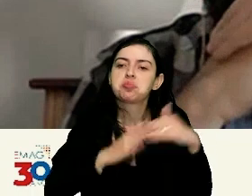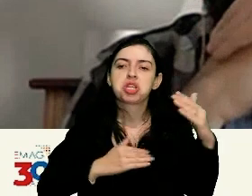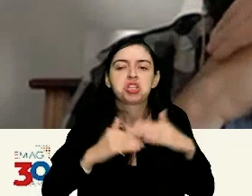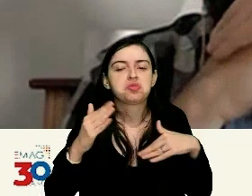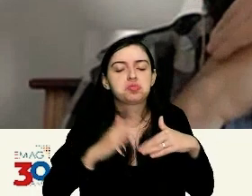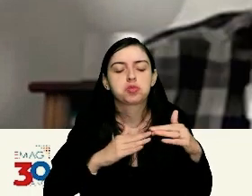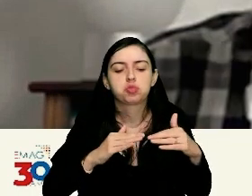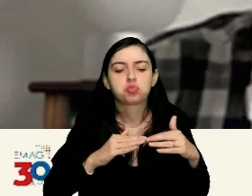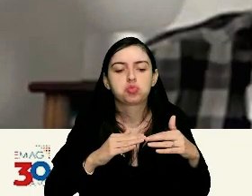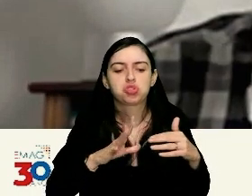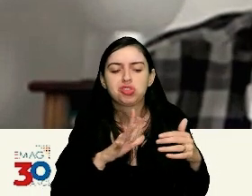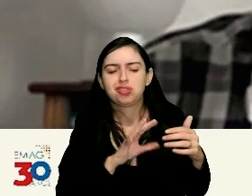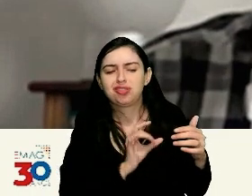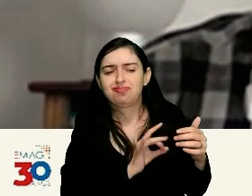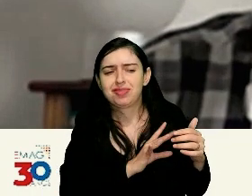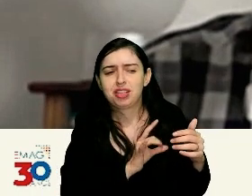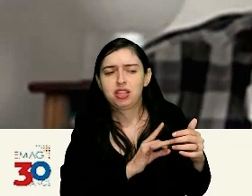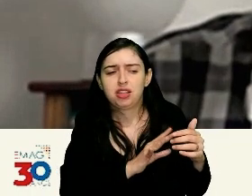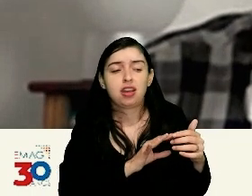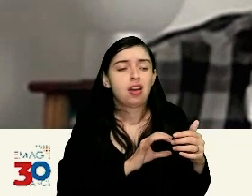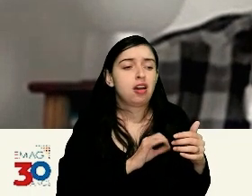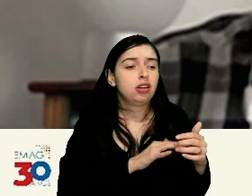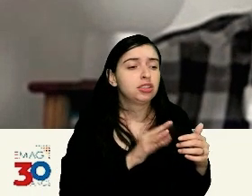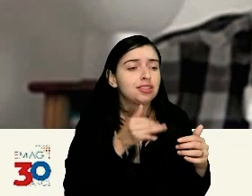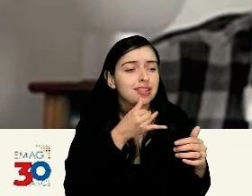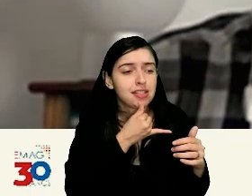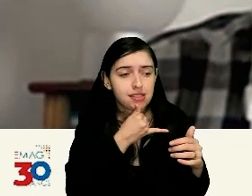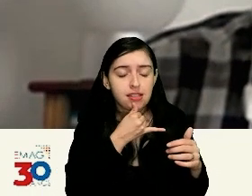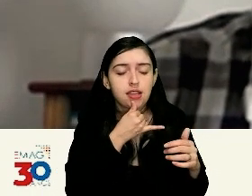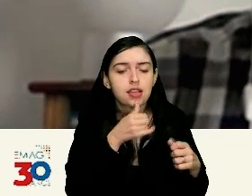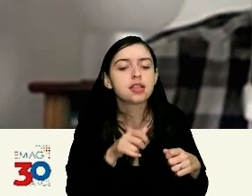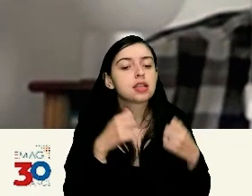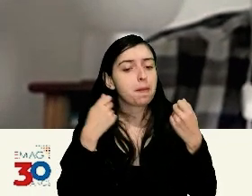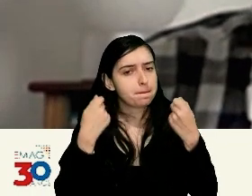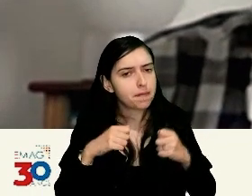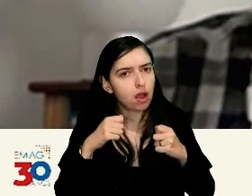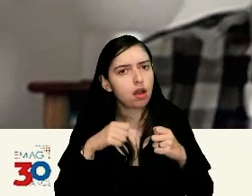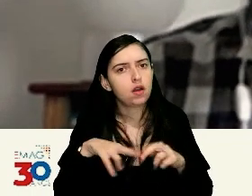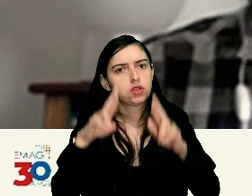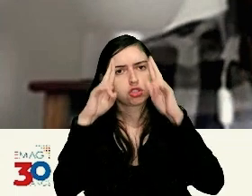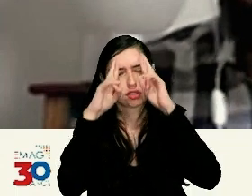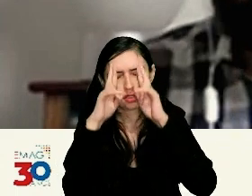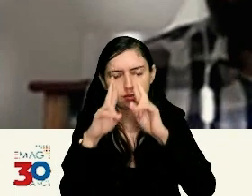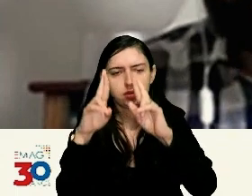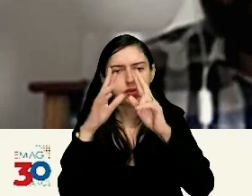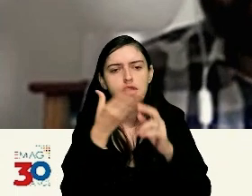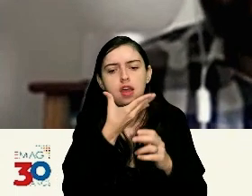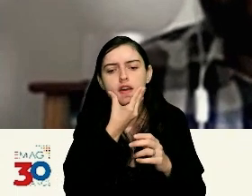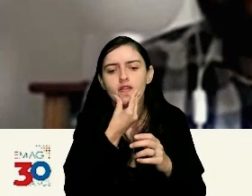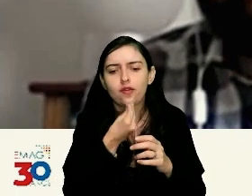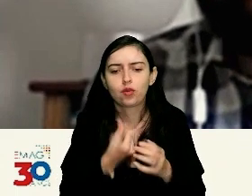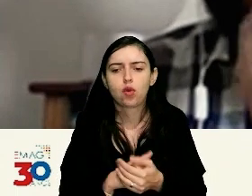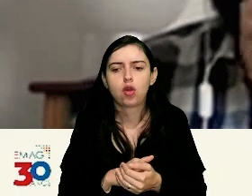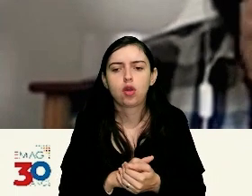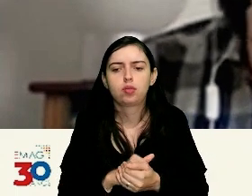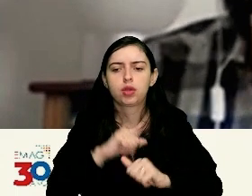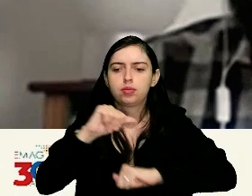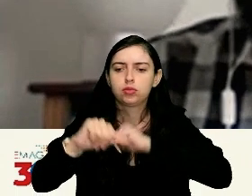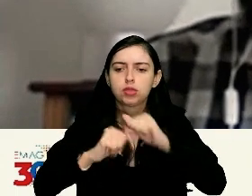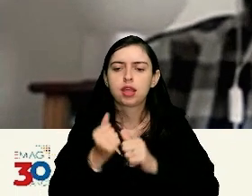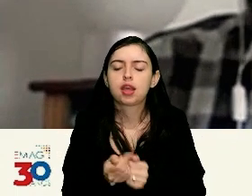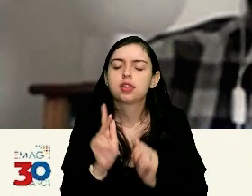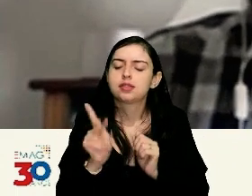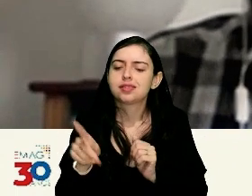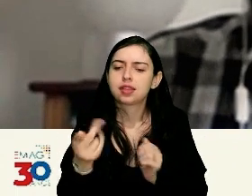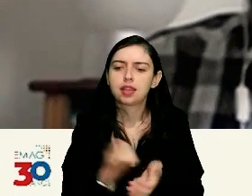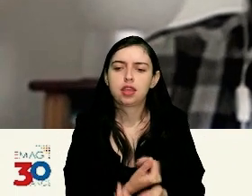dor desfavorável, é possível um homem assumir os filhos e tocar a vida e reconstruir e encaminhar, né? Eu sei que